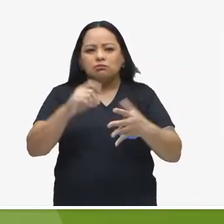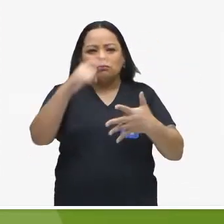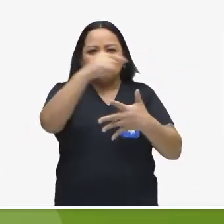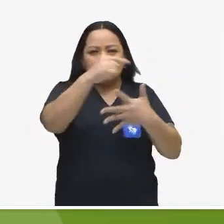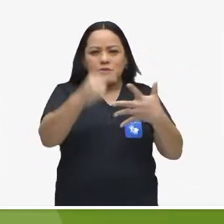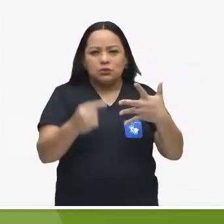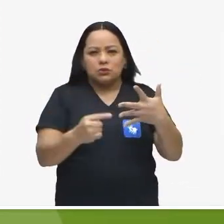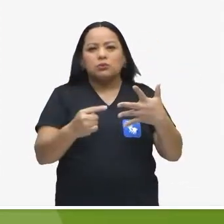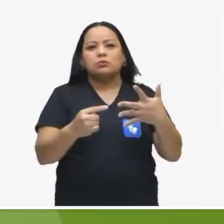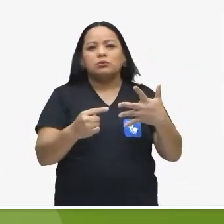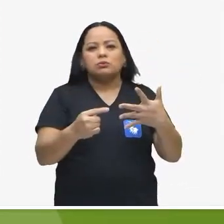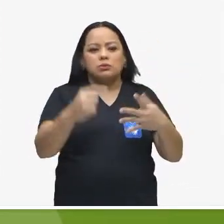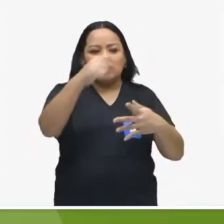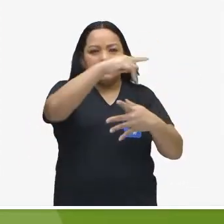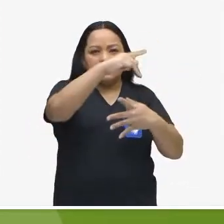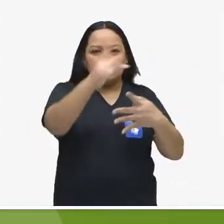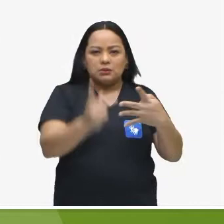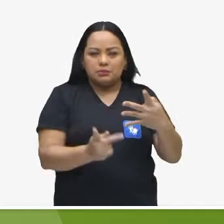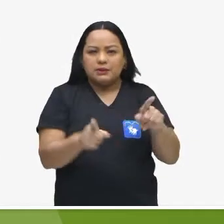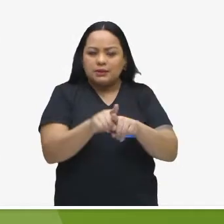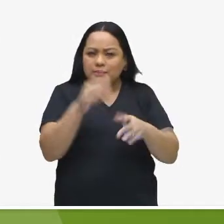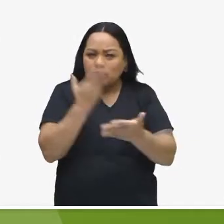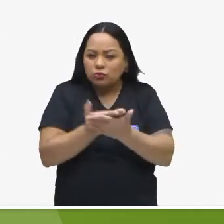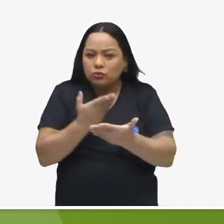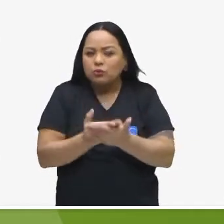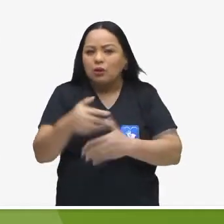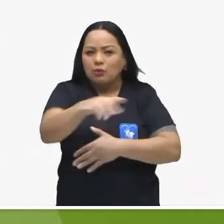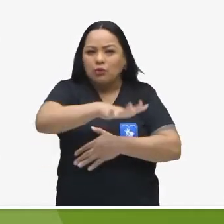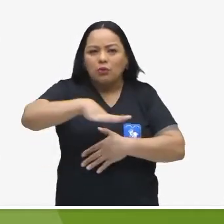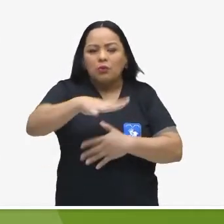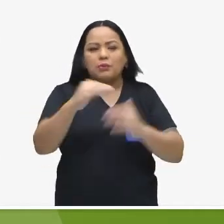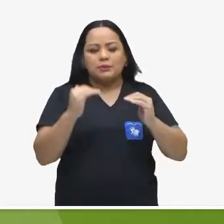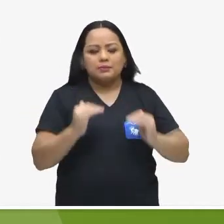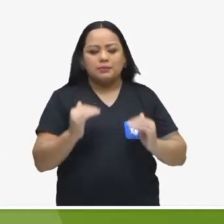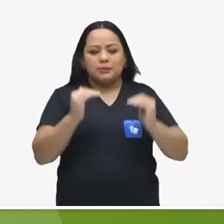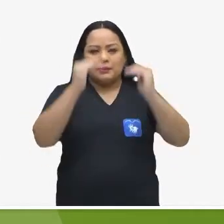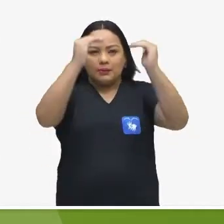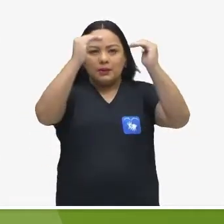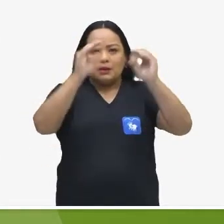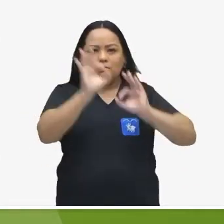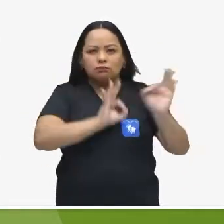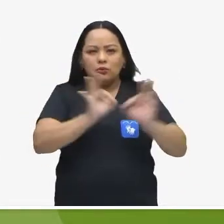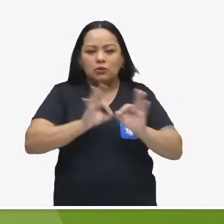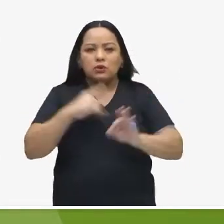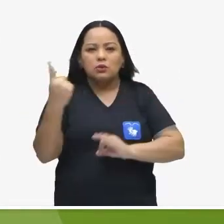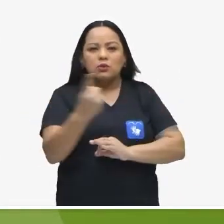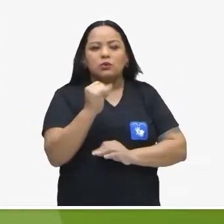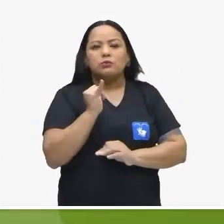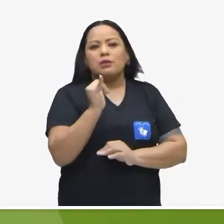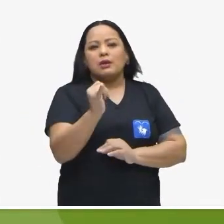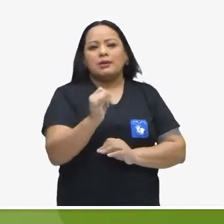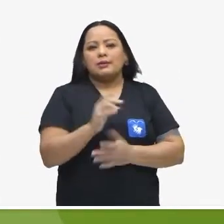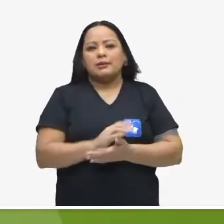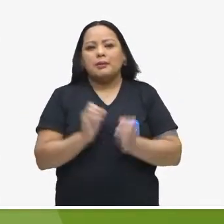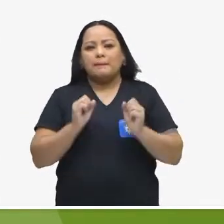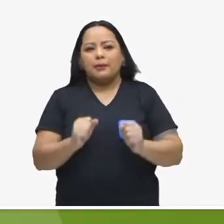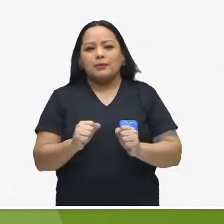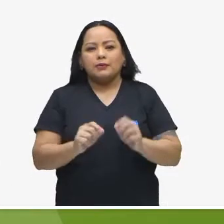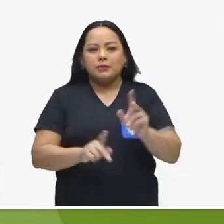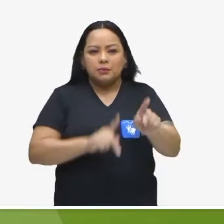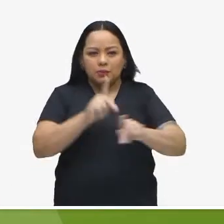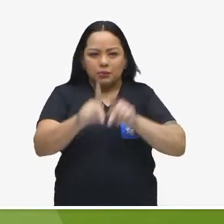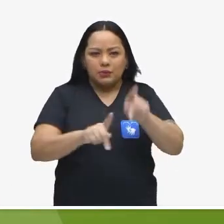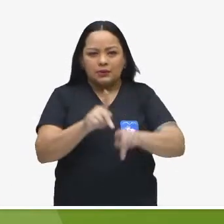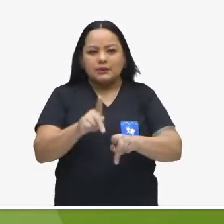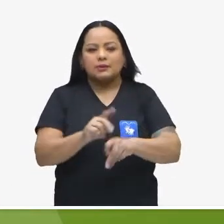nós vamos estudar no ambiente. Então, em níveis de organização, nós podemos citar a população.